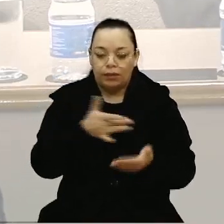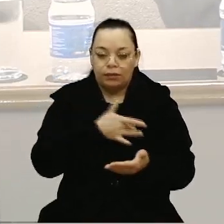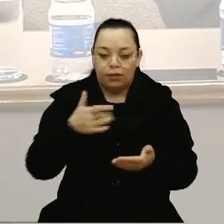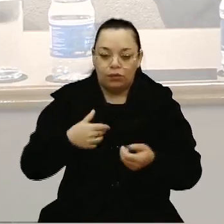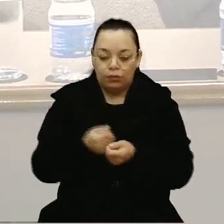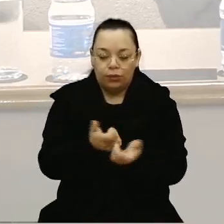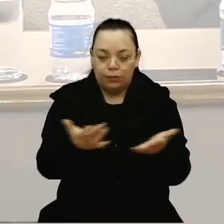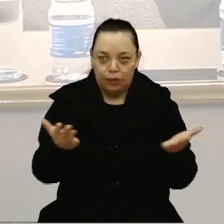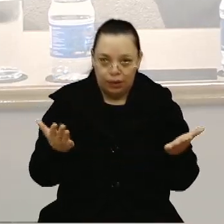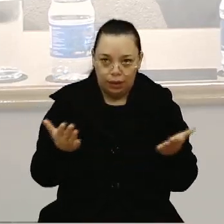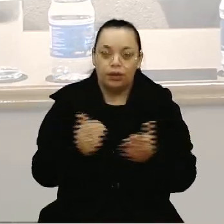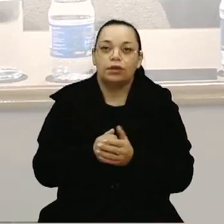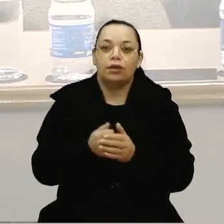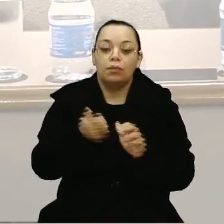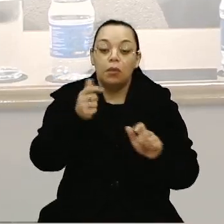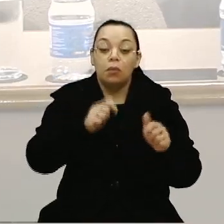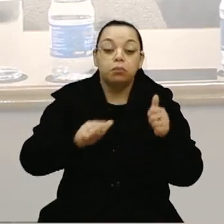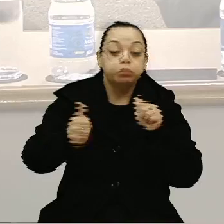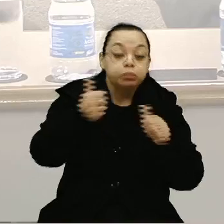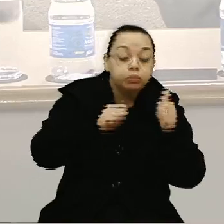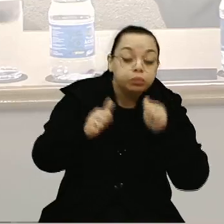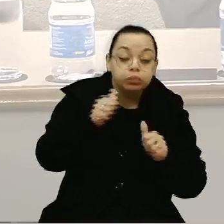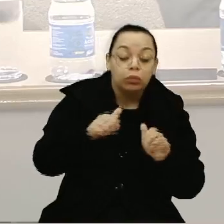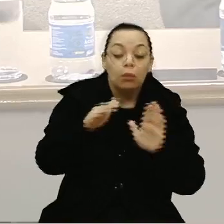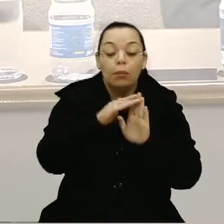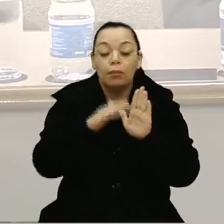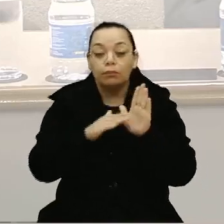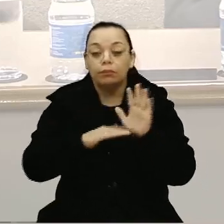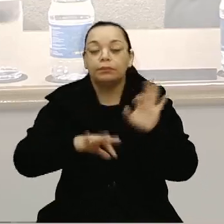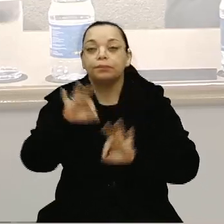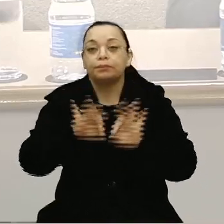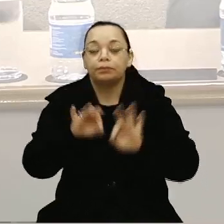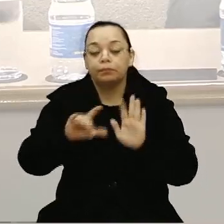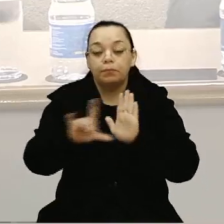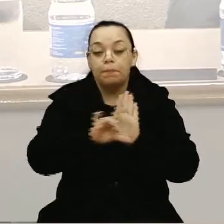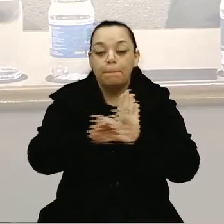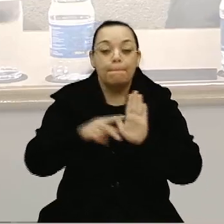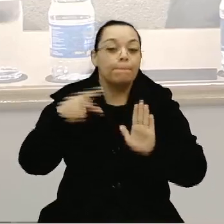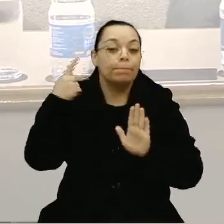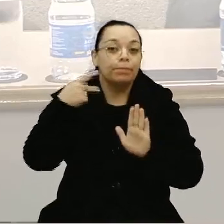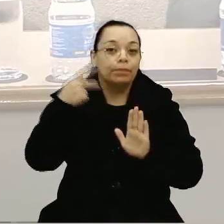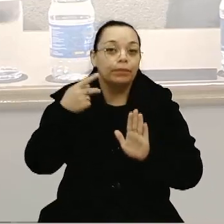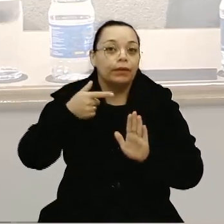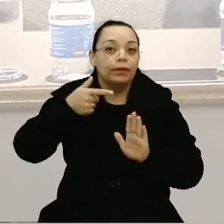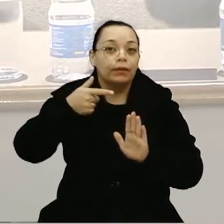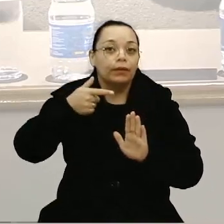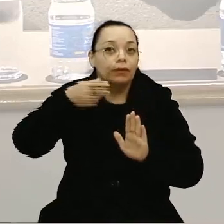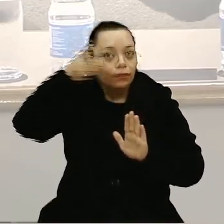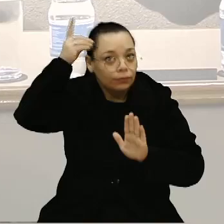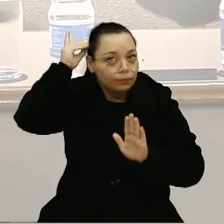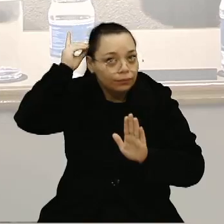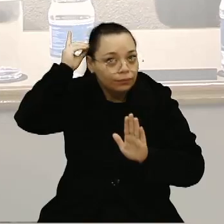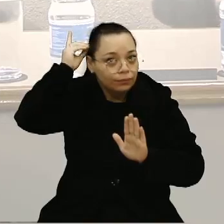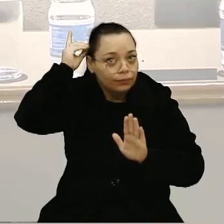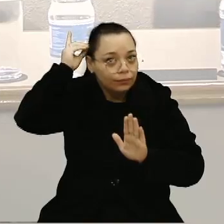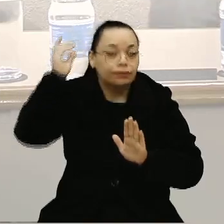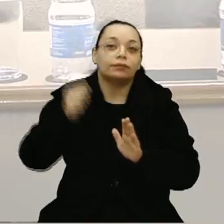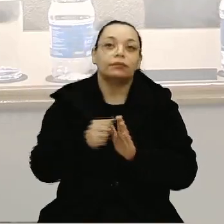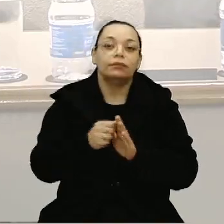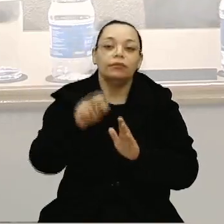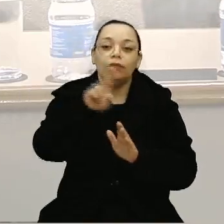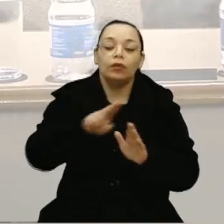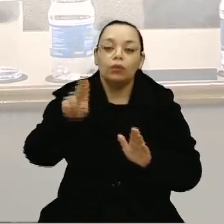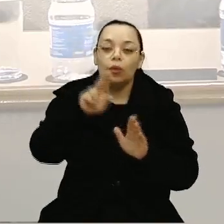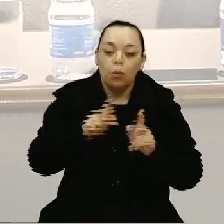Ambiente para análise e emissão de parecer o projeto de lei do vereador Lucas Dil, que visa declarar de utilidade